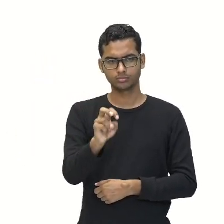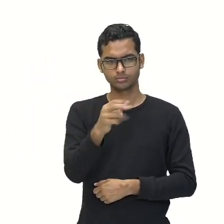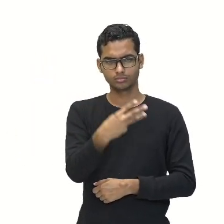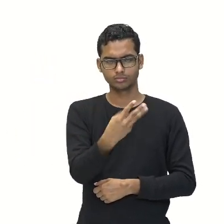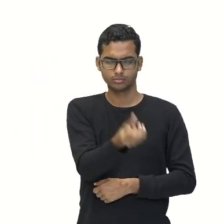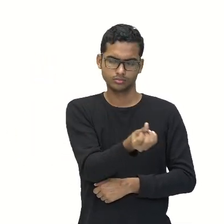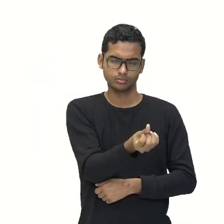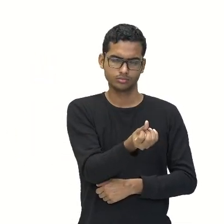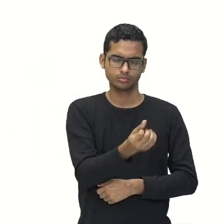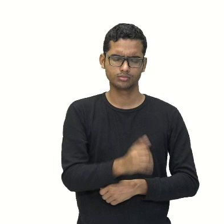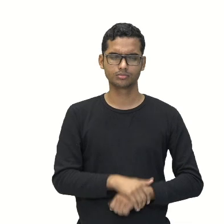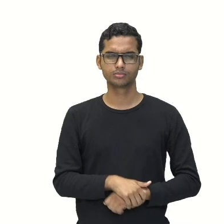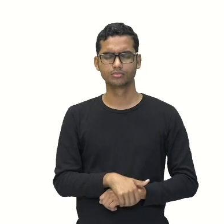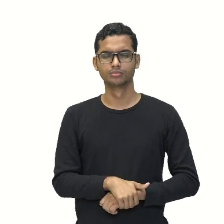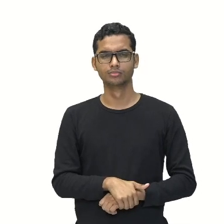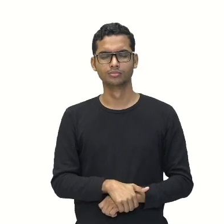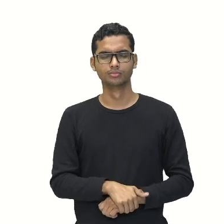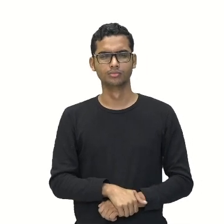1536.